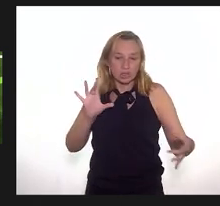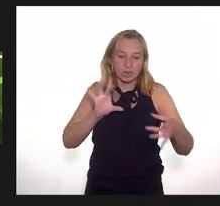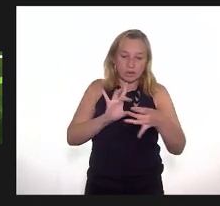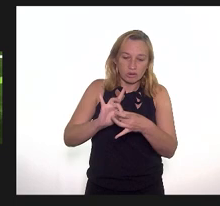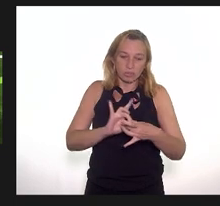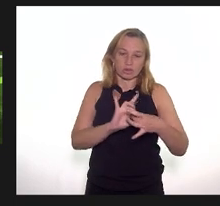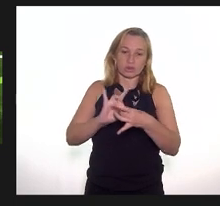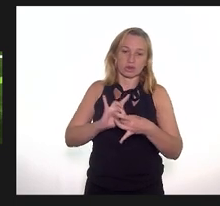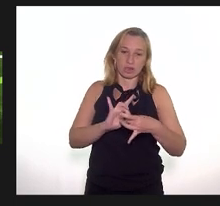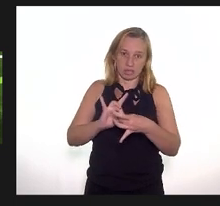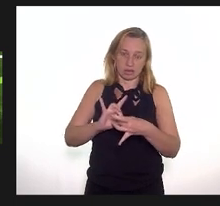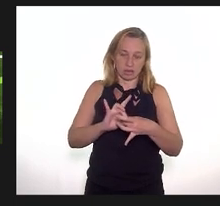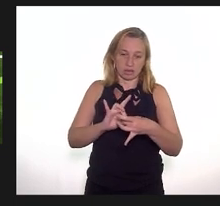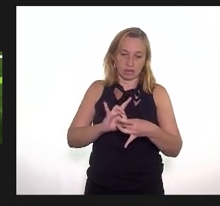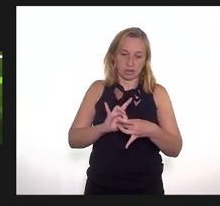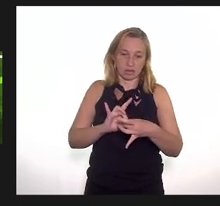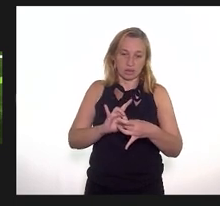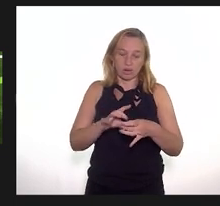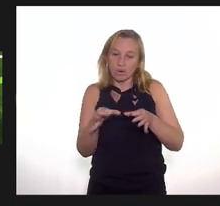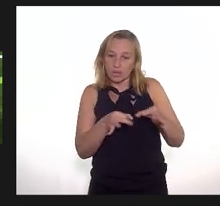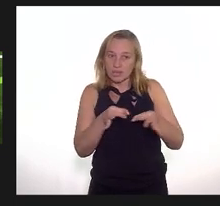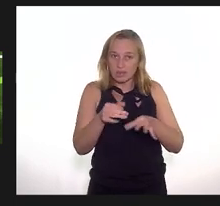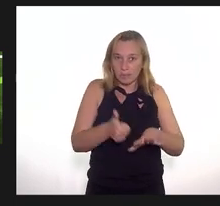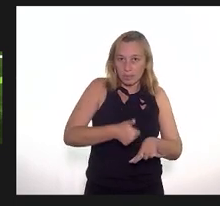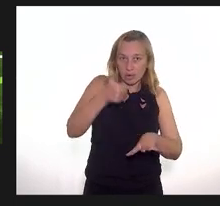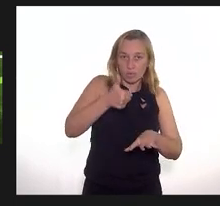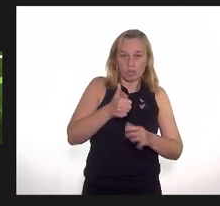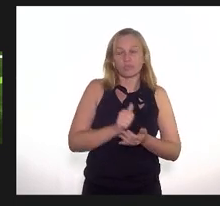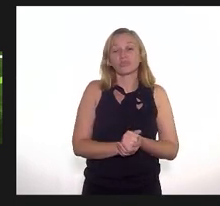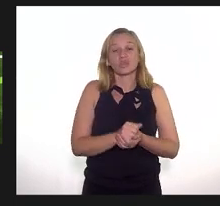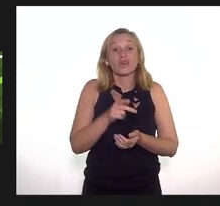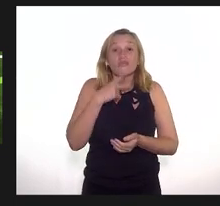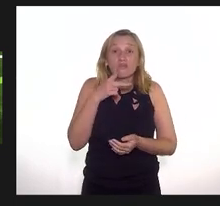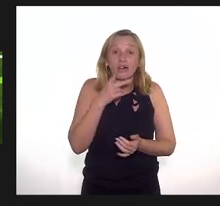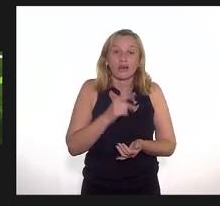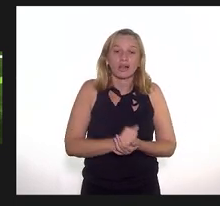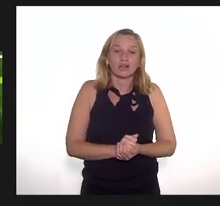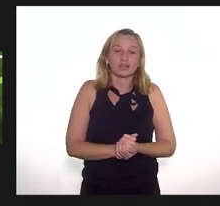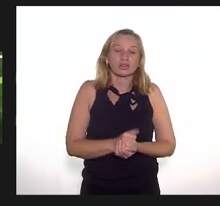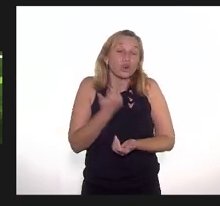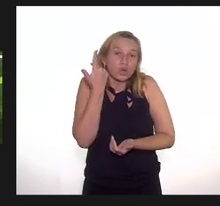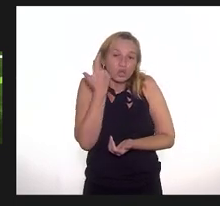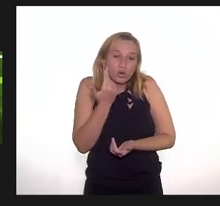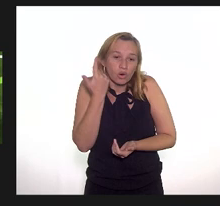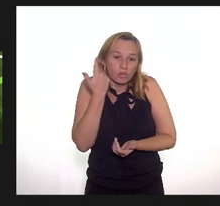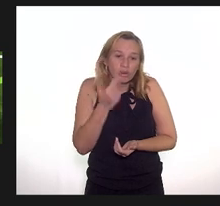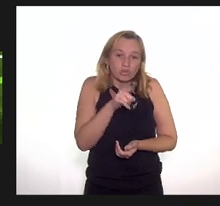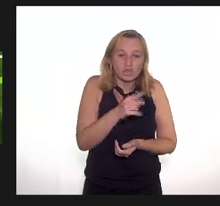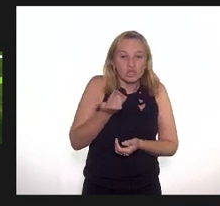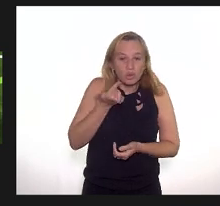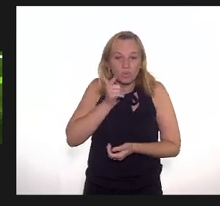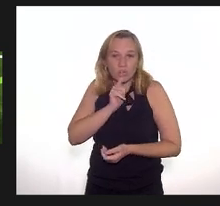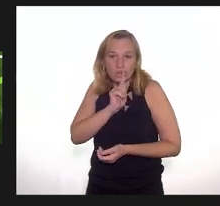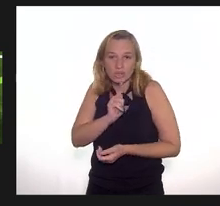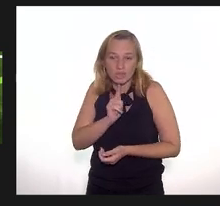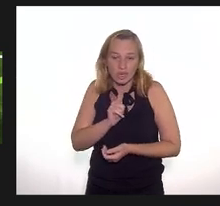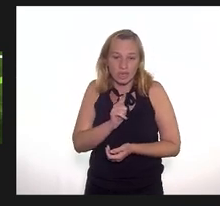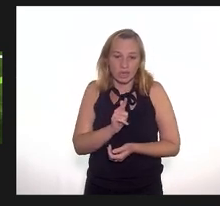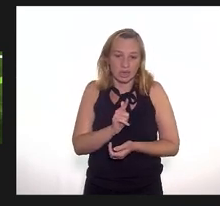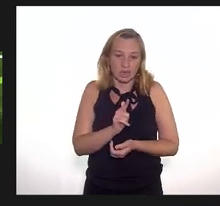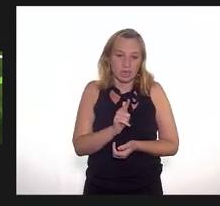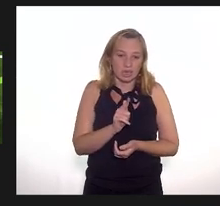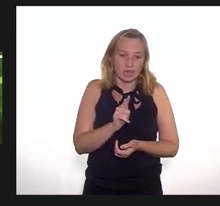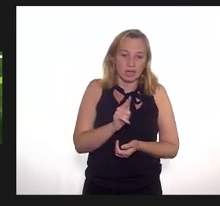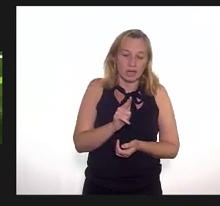organizar da melhor maneira possível e dizer que, normalmente, você só consegue credenciar